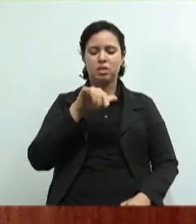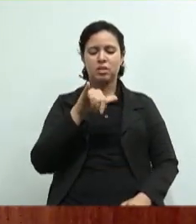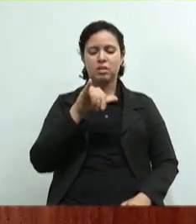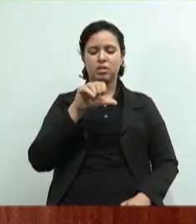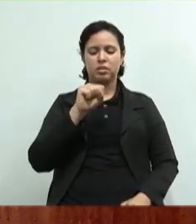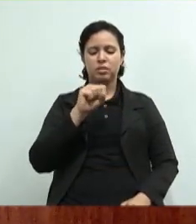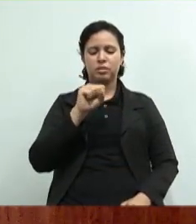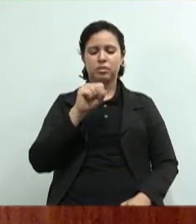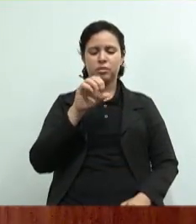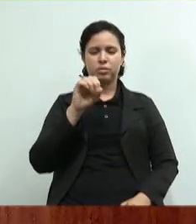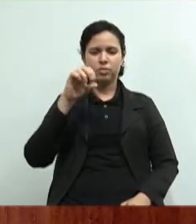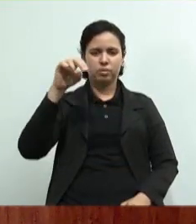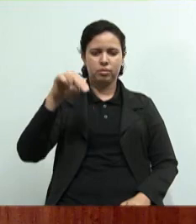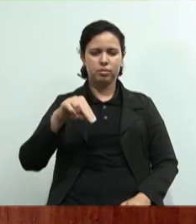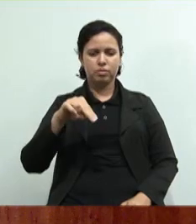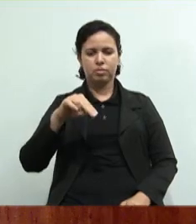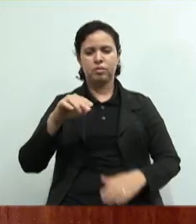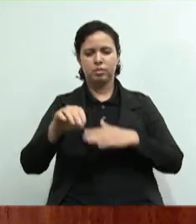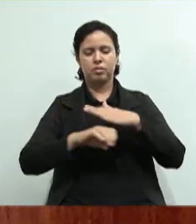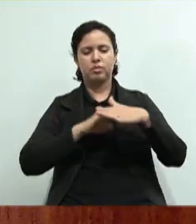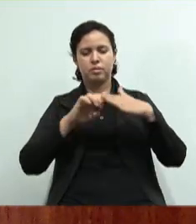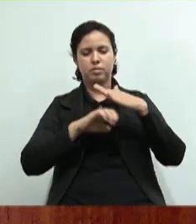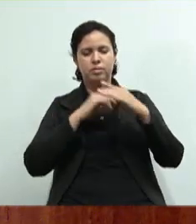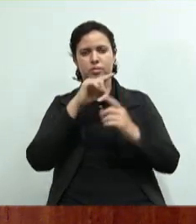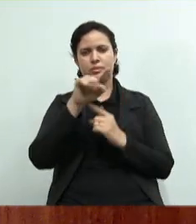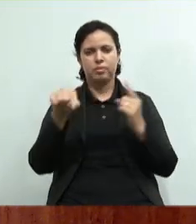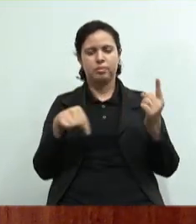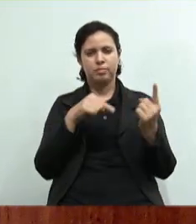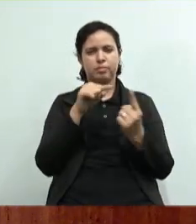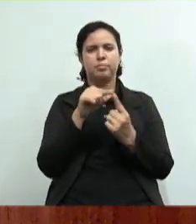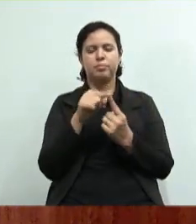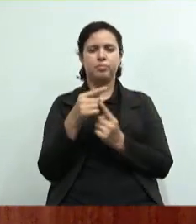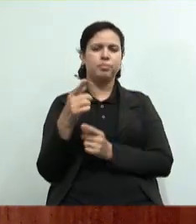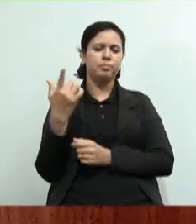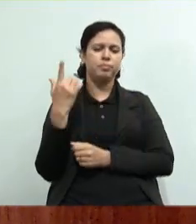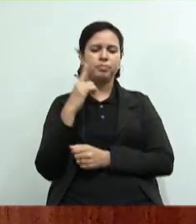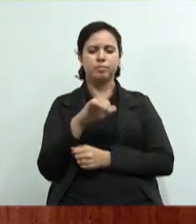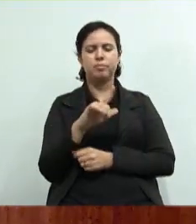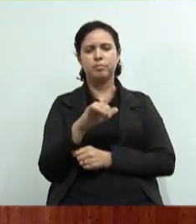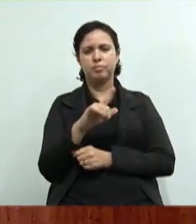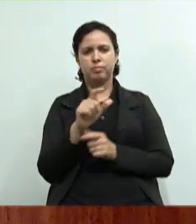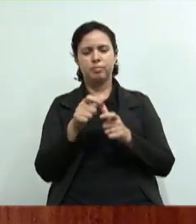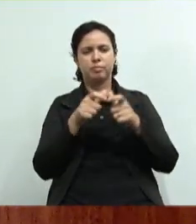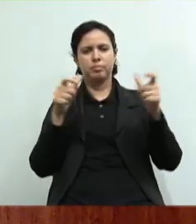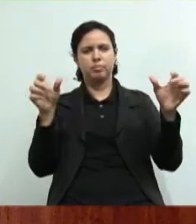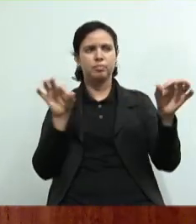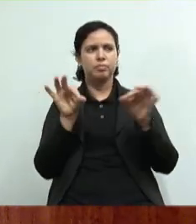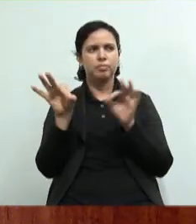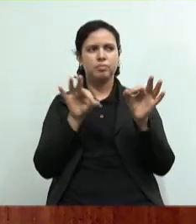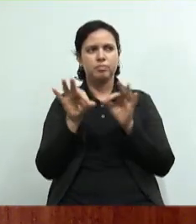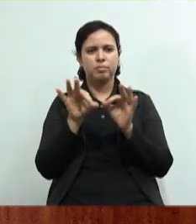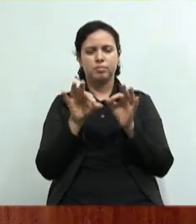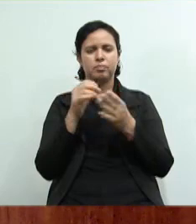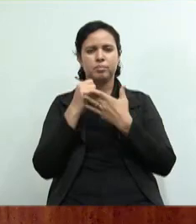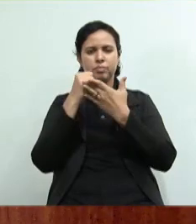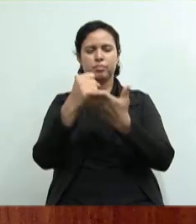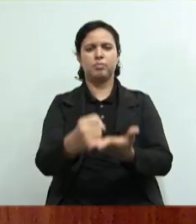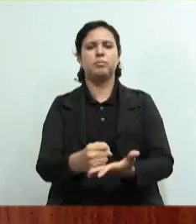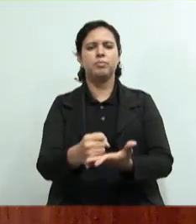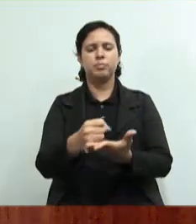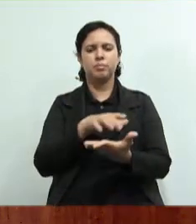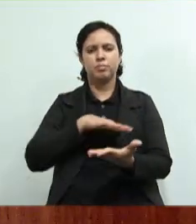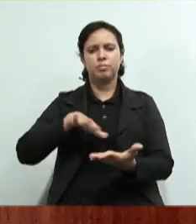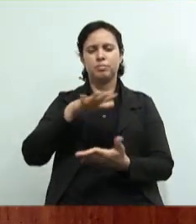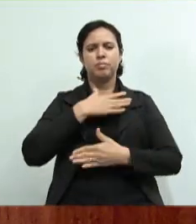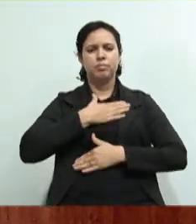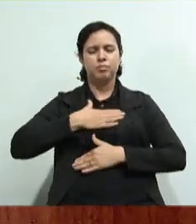disse que era para que nas empresas com o objetivo de alcançar um índice maior de organização, possibilitando um